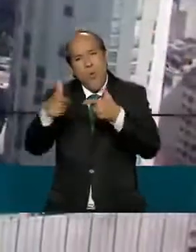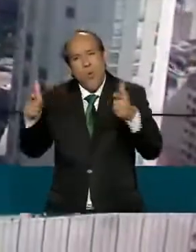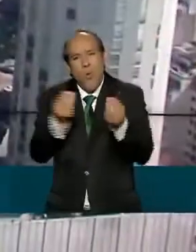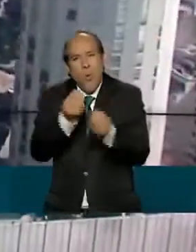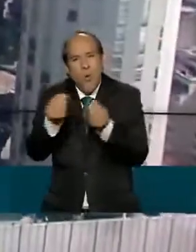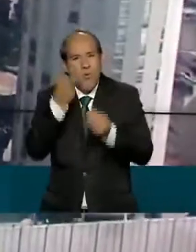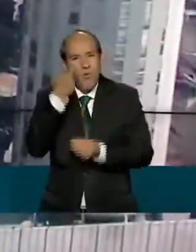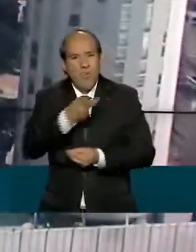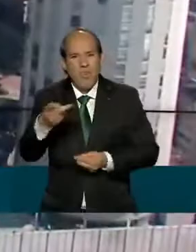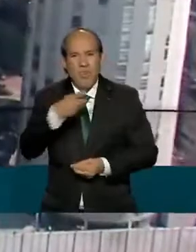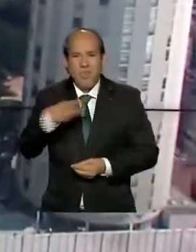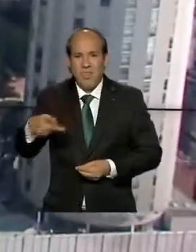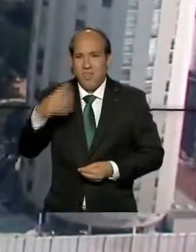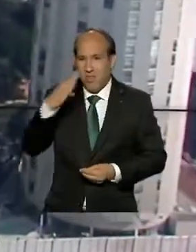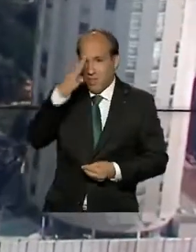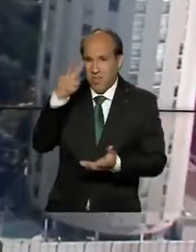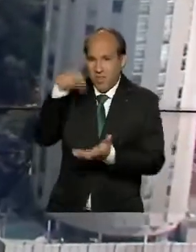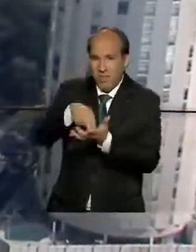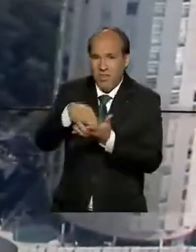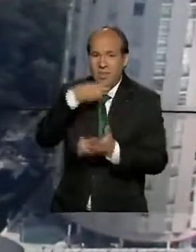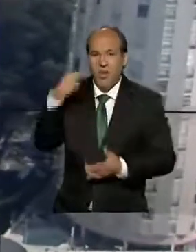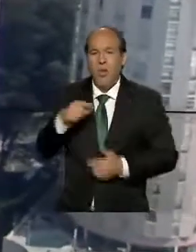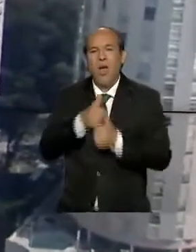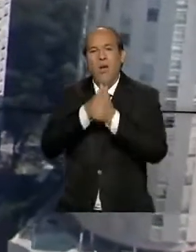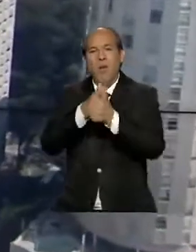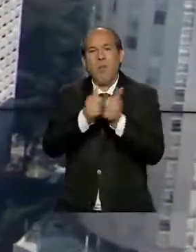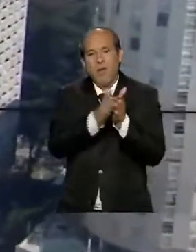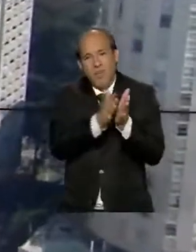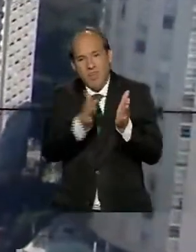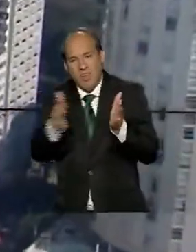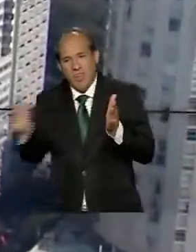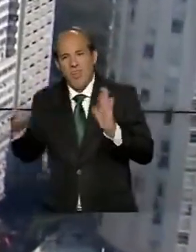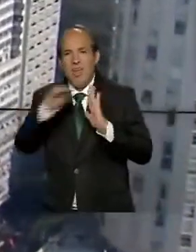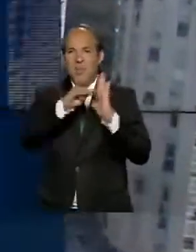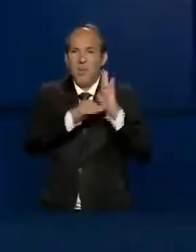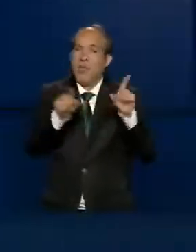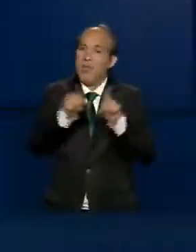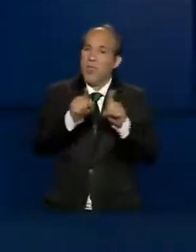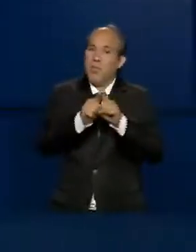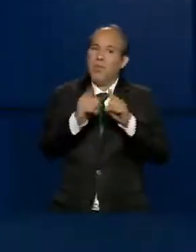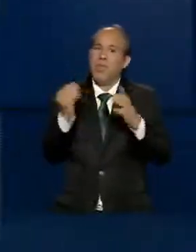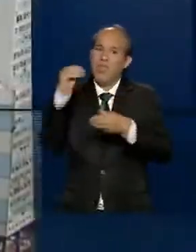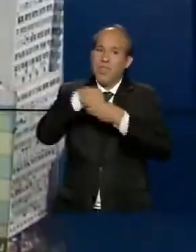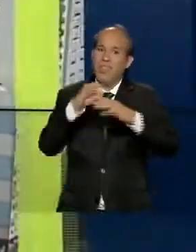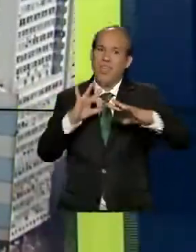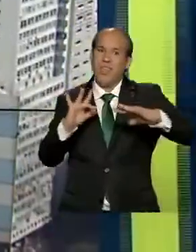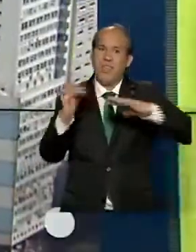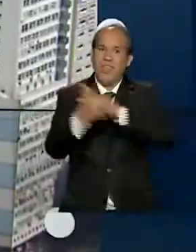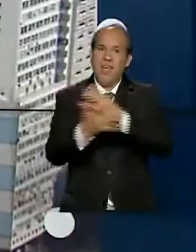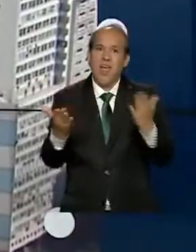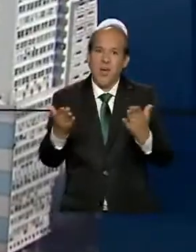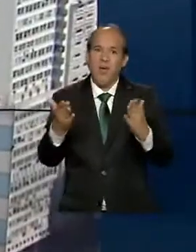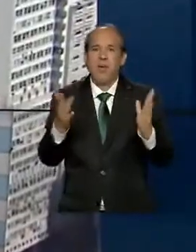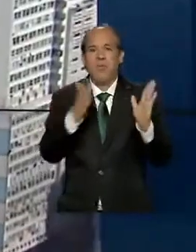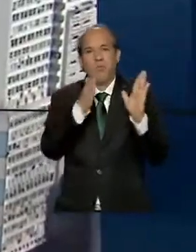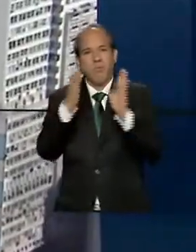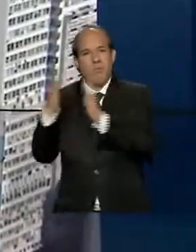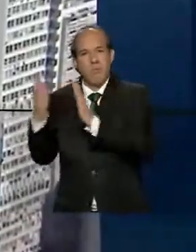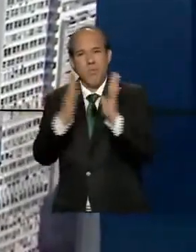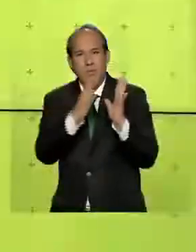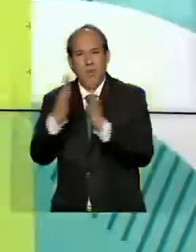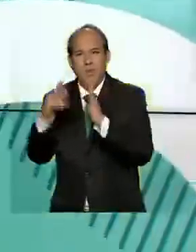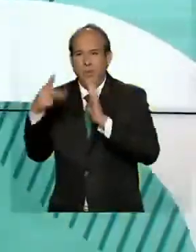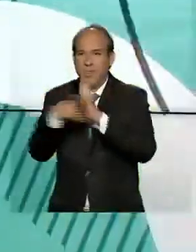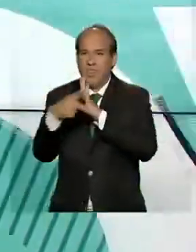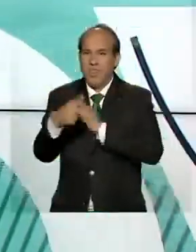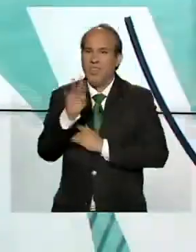visita do presidente Jair Bolsonaro à Rússia você acompanha ao longo da nossa programação e também pelas redes sociais. Fique agora com a programação da TV